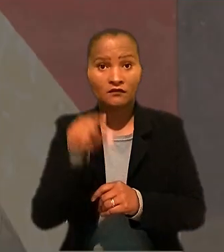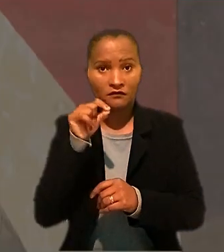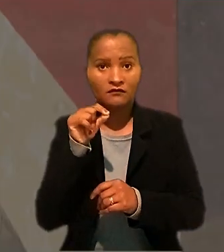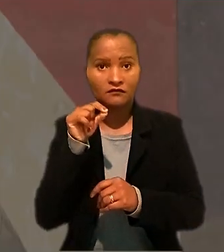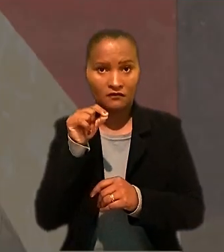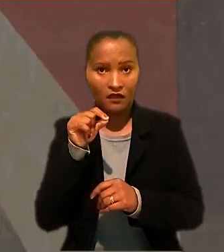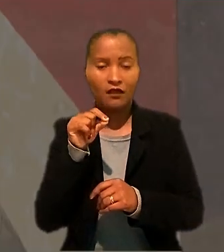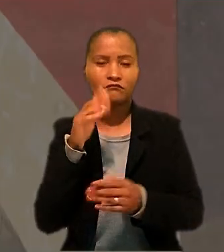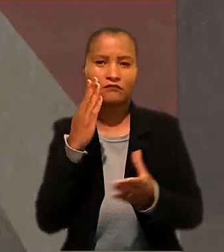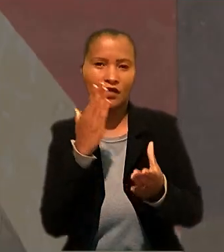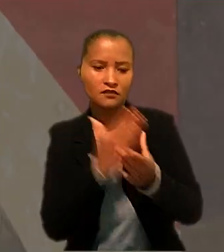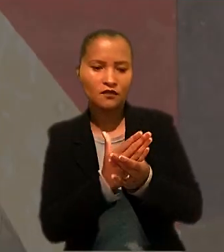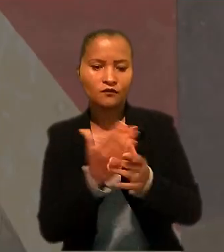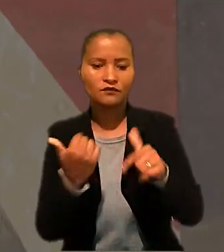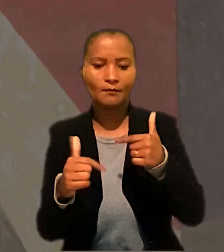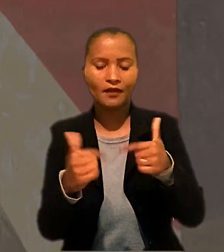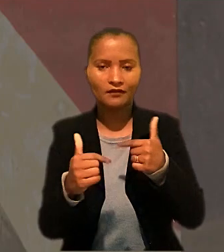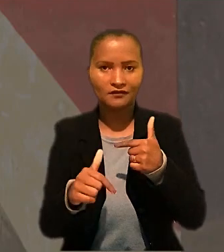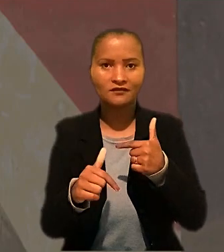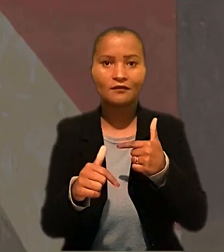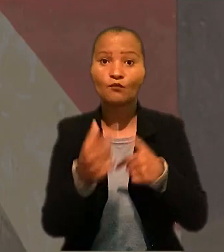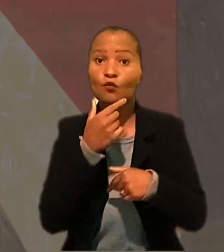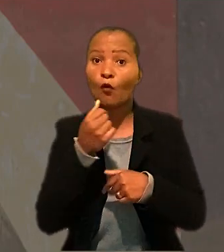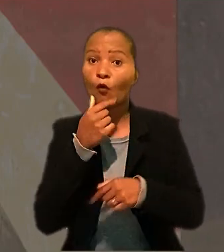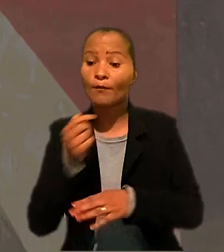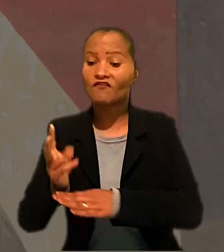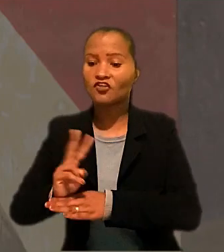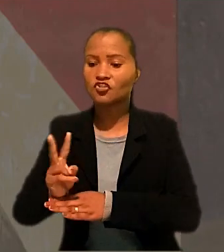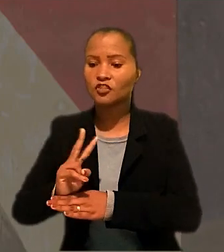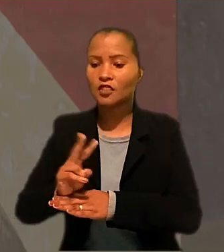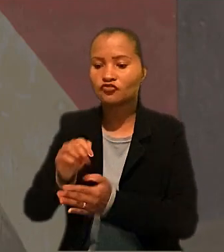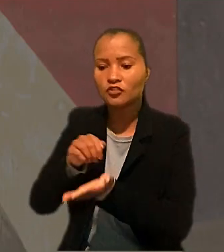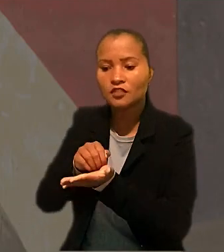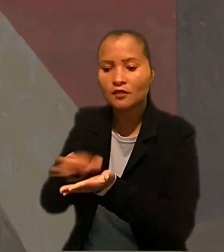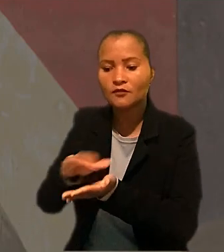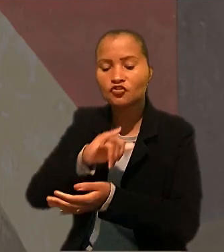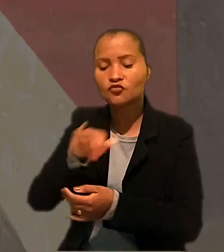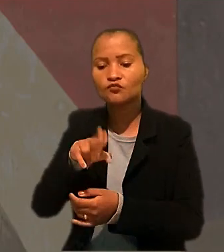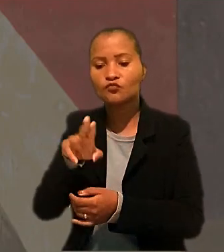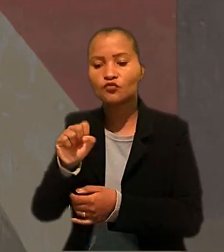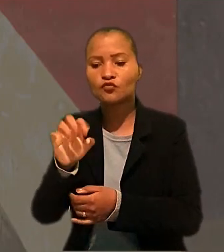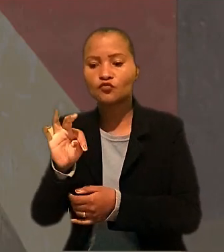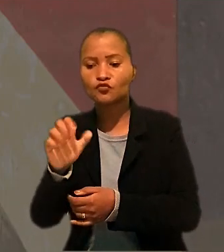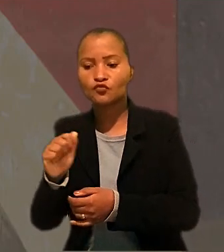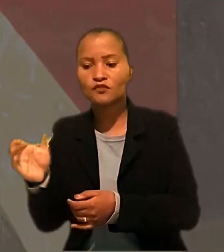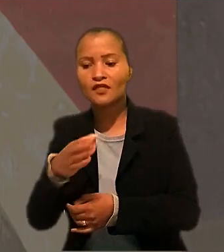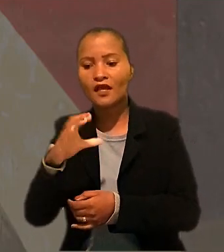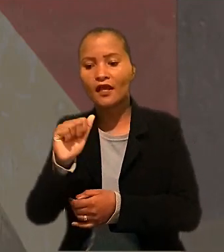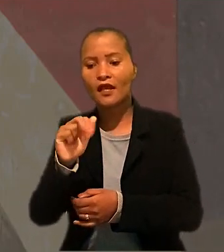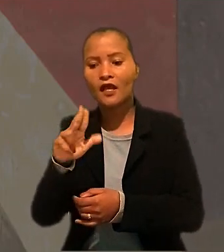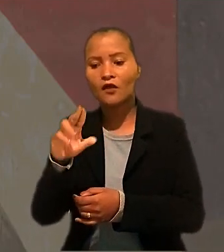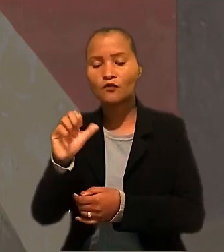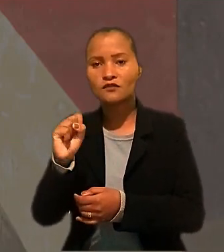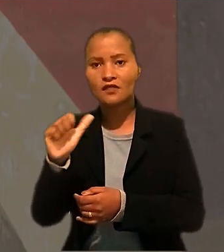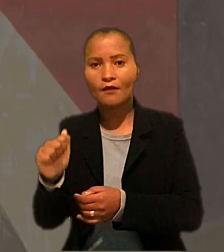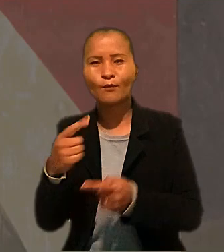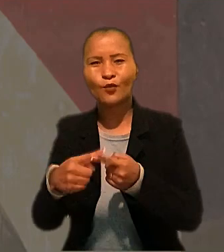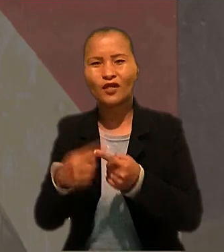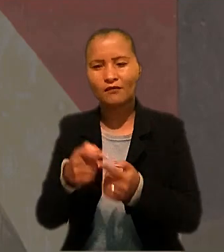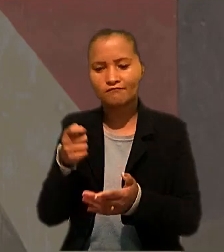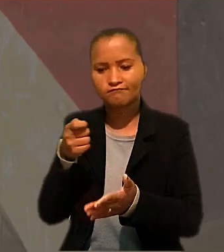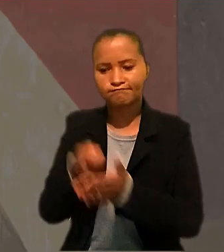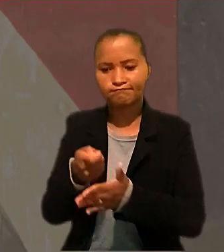A decisão foi tomada durante o julgamento de uma ação trabalhista ajuizada por um vigilante dispensado por justa causa por